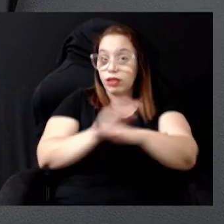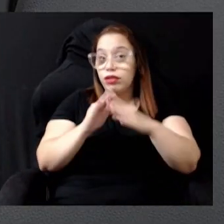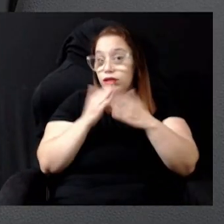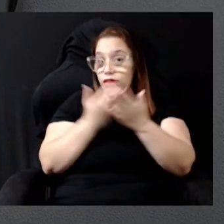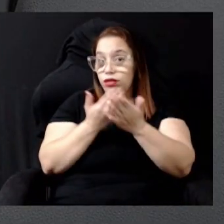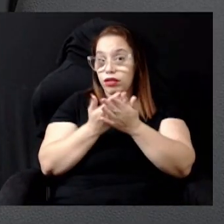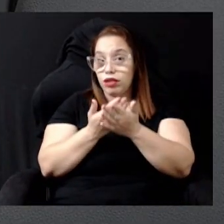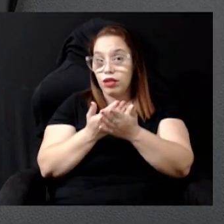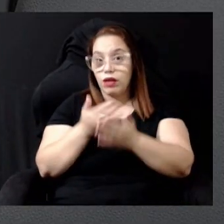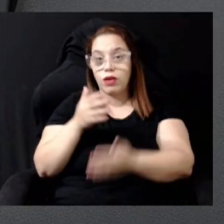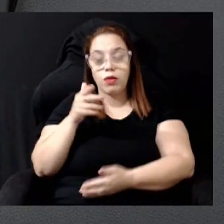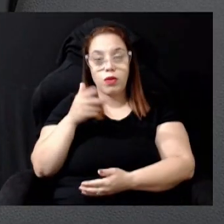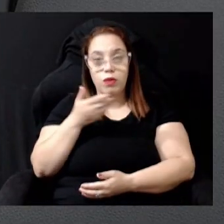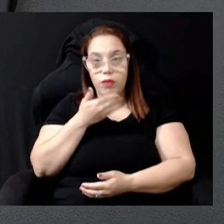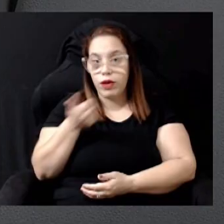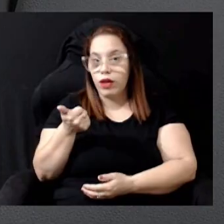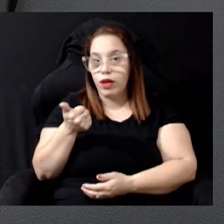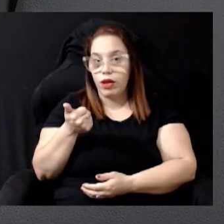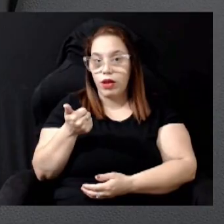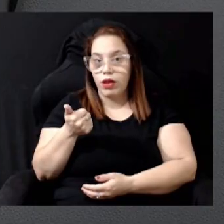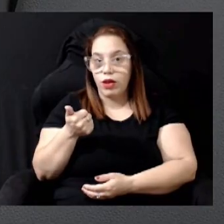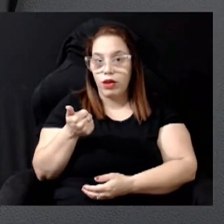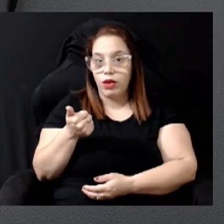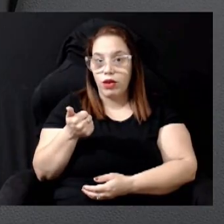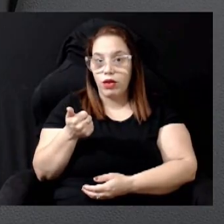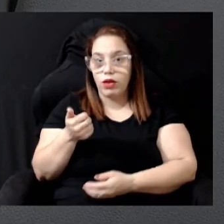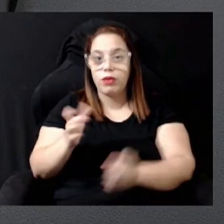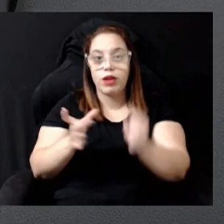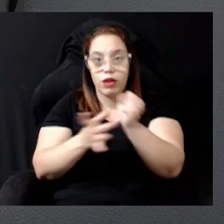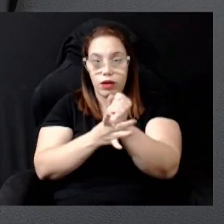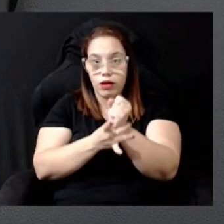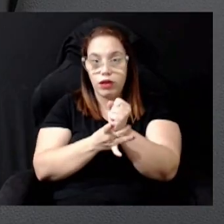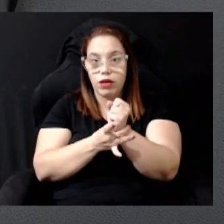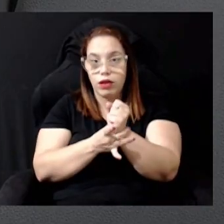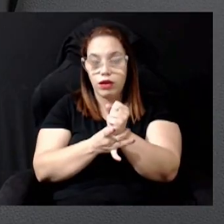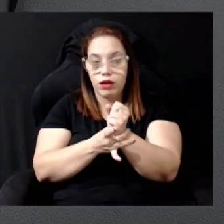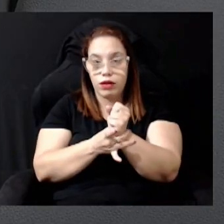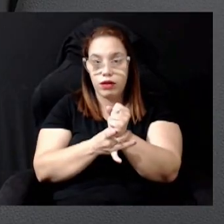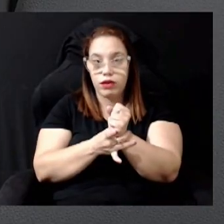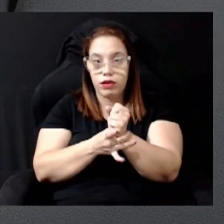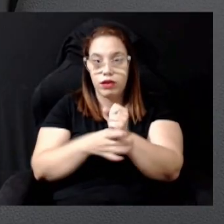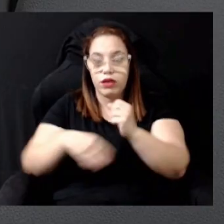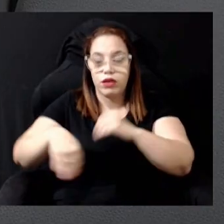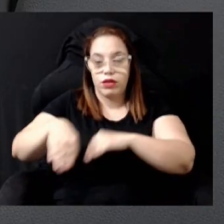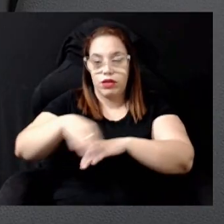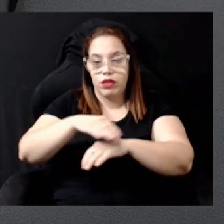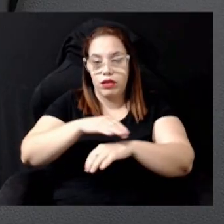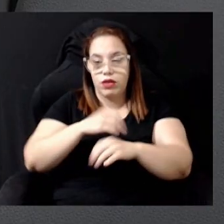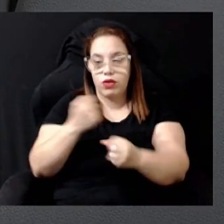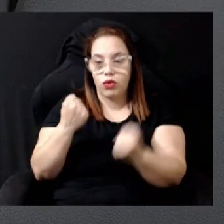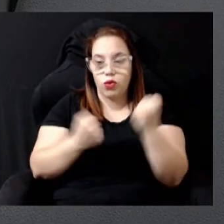iluminação, como você bem disse, melhora a segurança, né? Vai ter mais viaturas circulando naquela área, que é uma reivindicação da